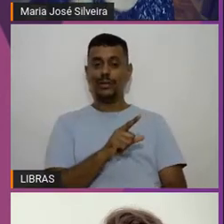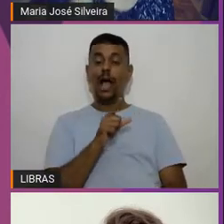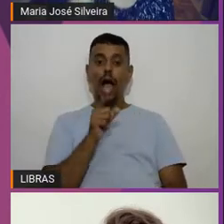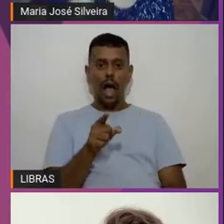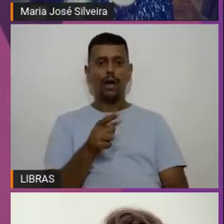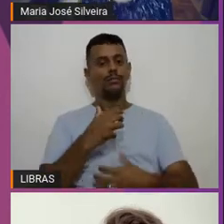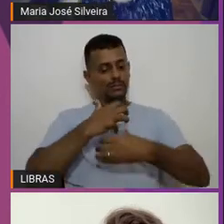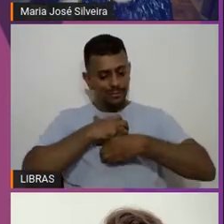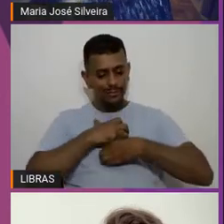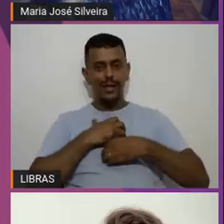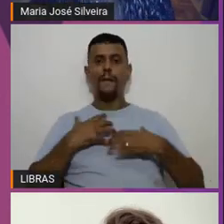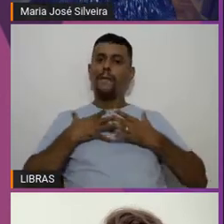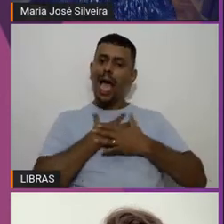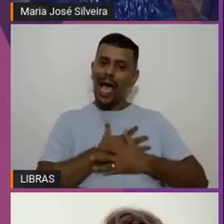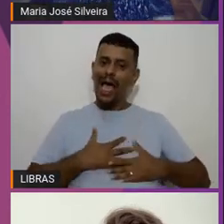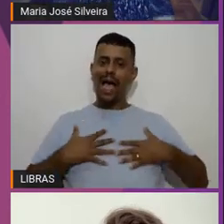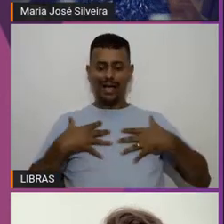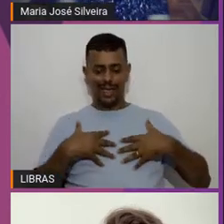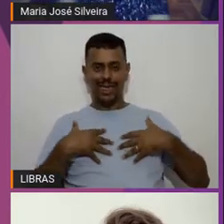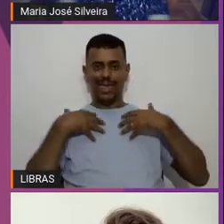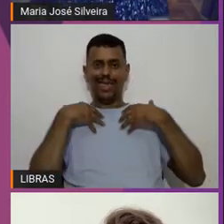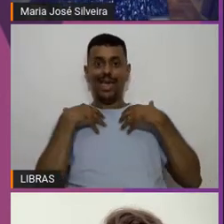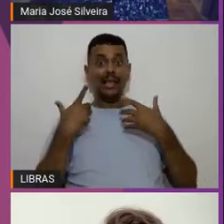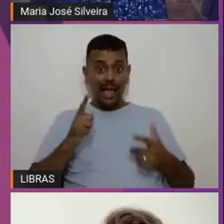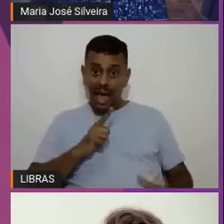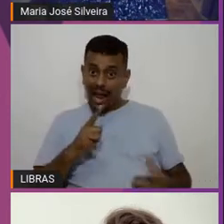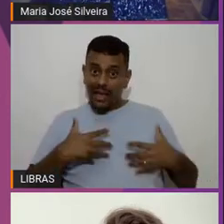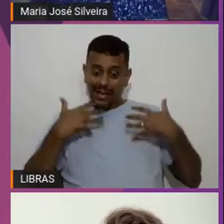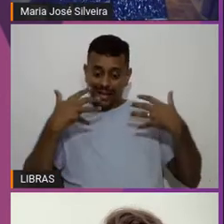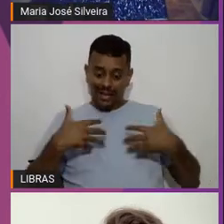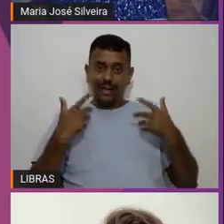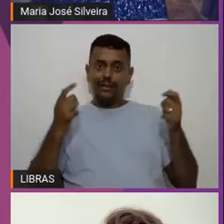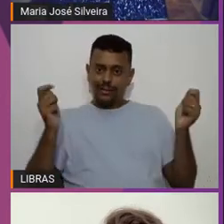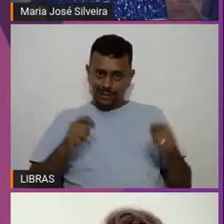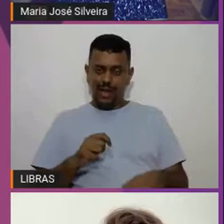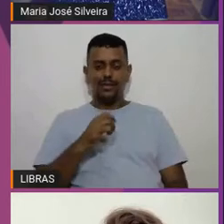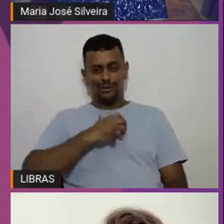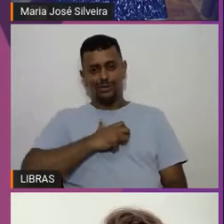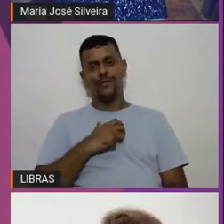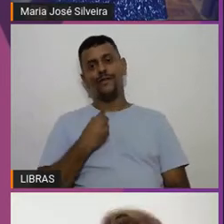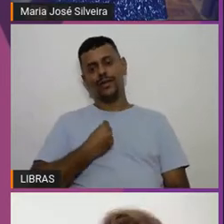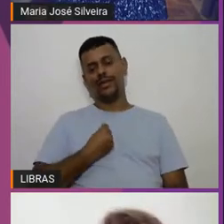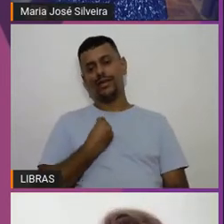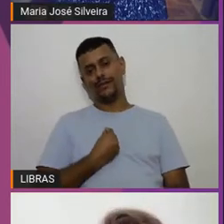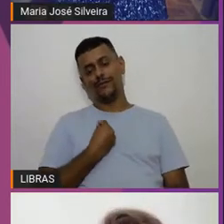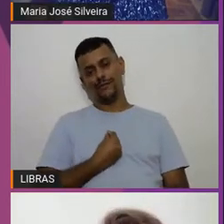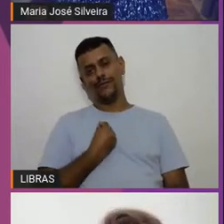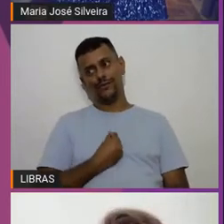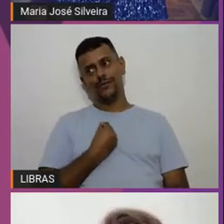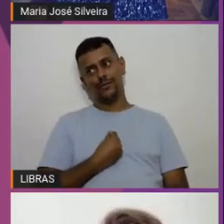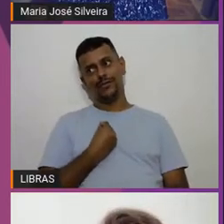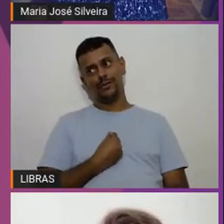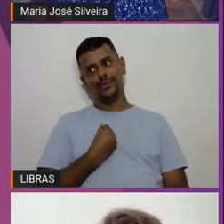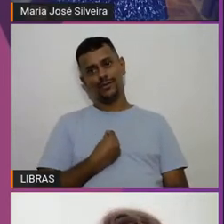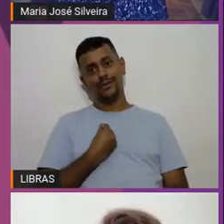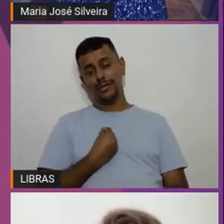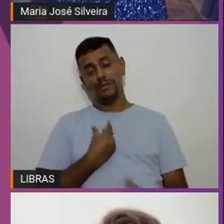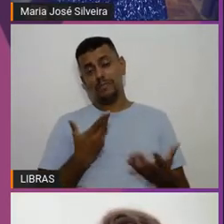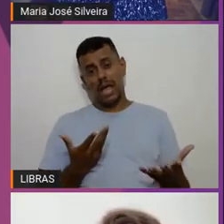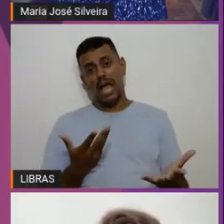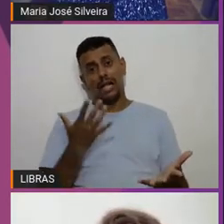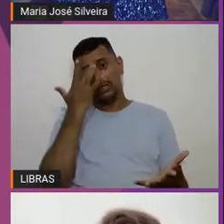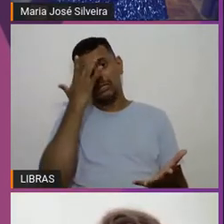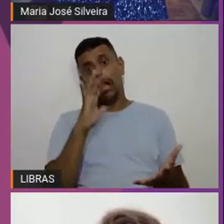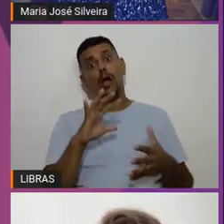tem um prazer tem uma alegria tem uma gosta de me sentir viva eu não sei se a chamaria isso de